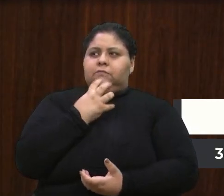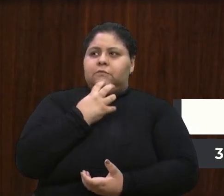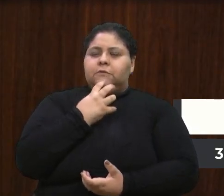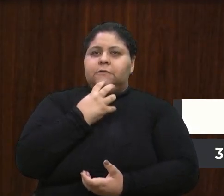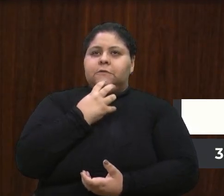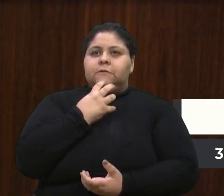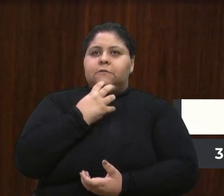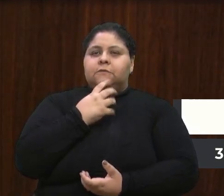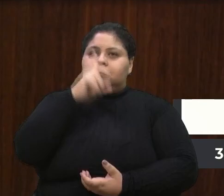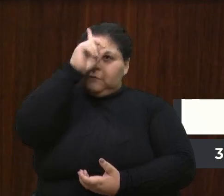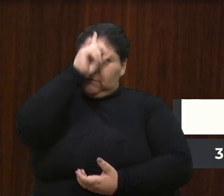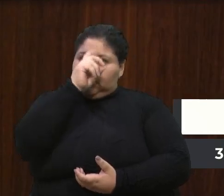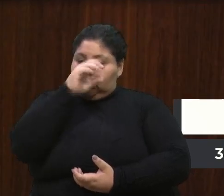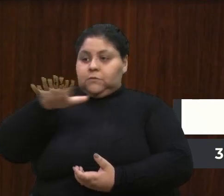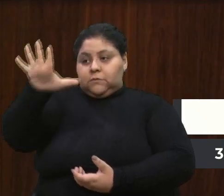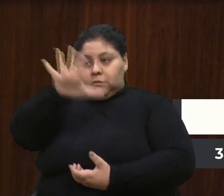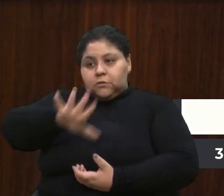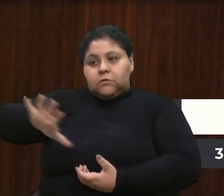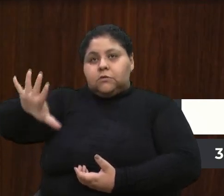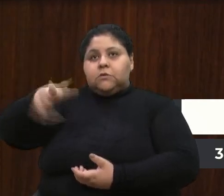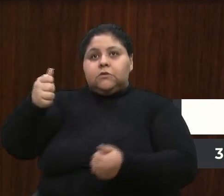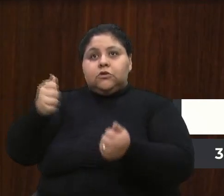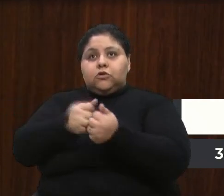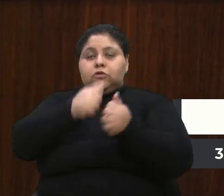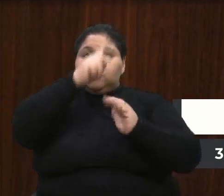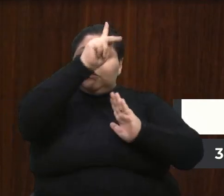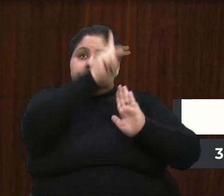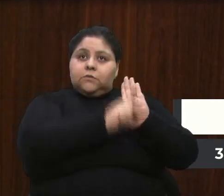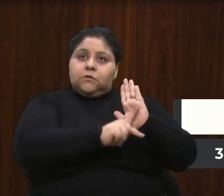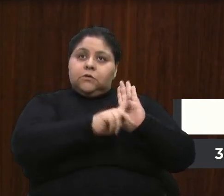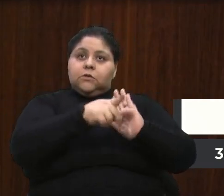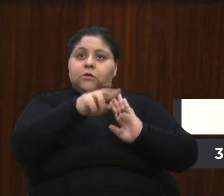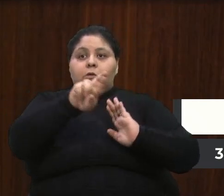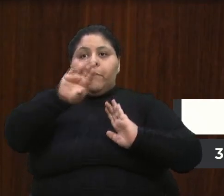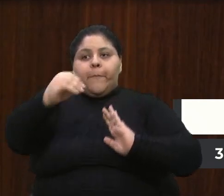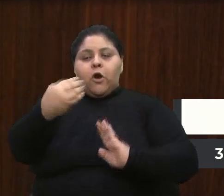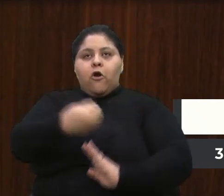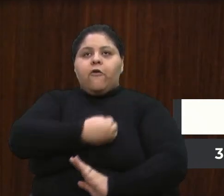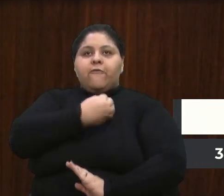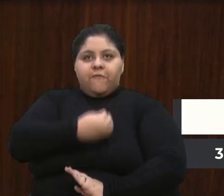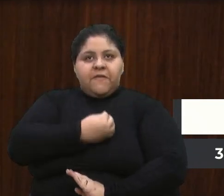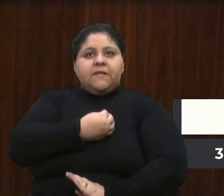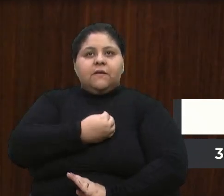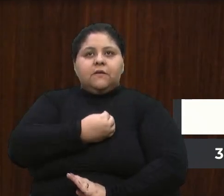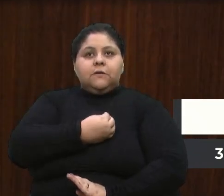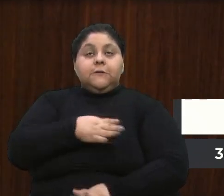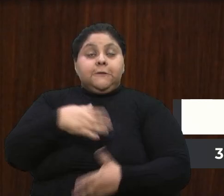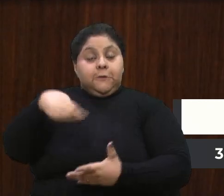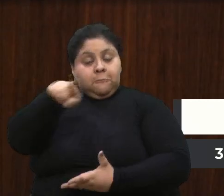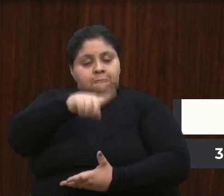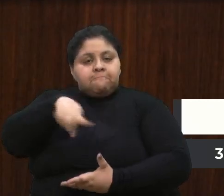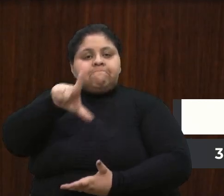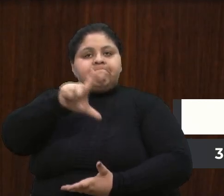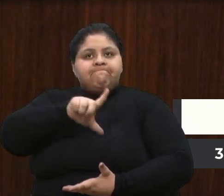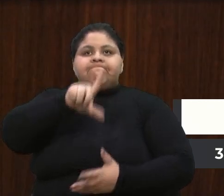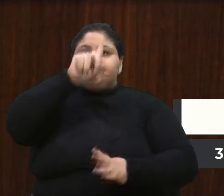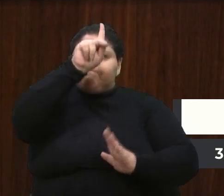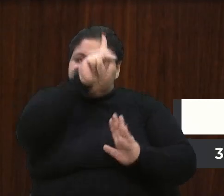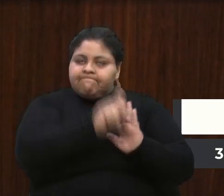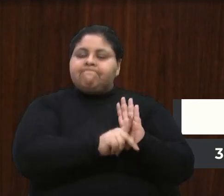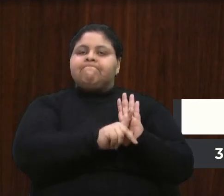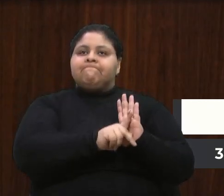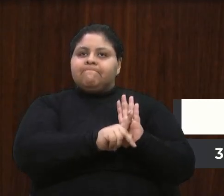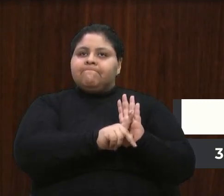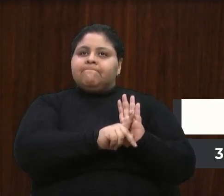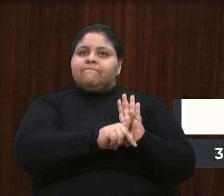pelo Hospital Geral através do projeto Provives. Então, nós temos um projeto que